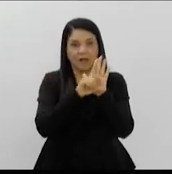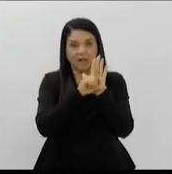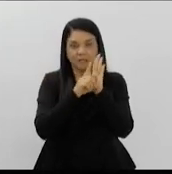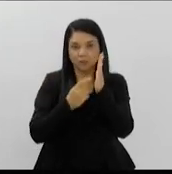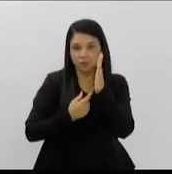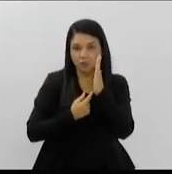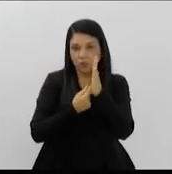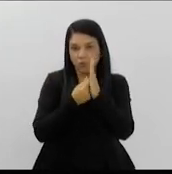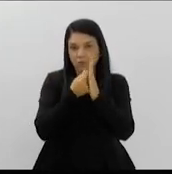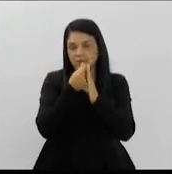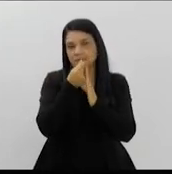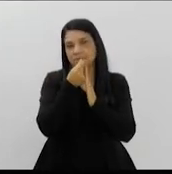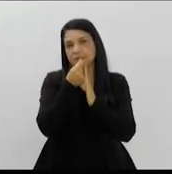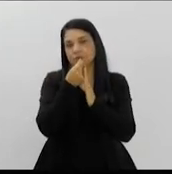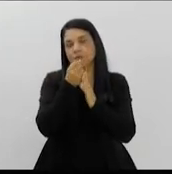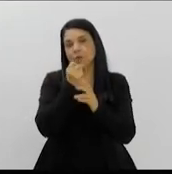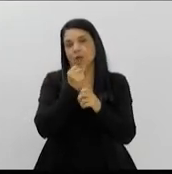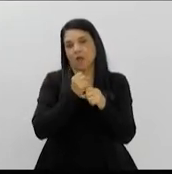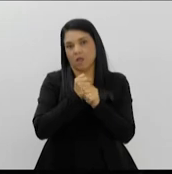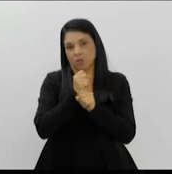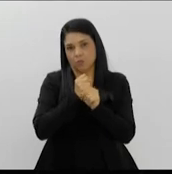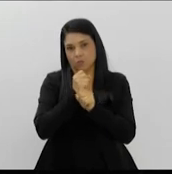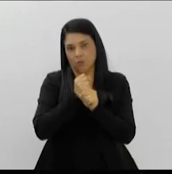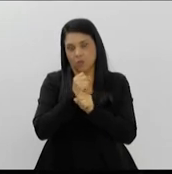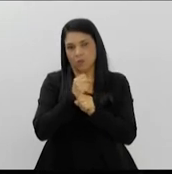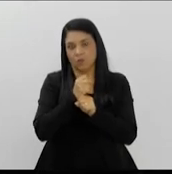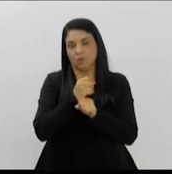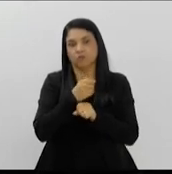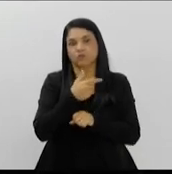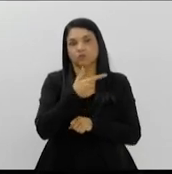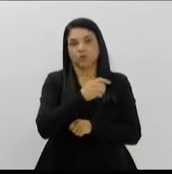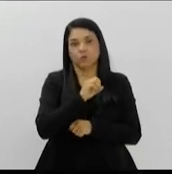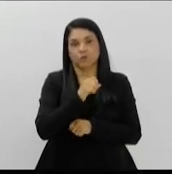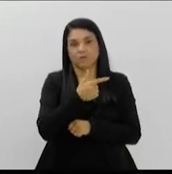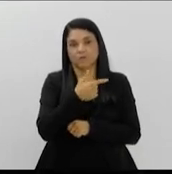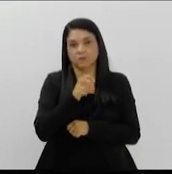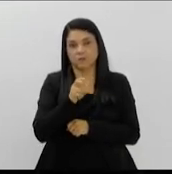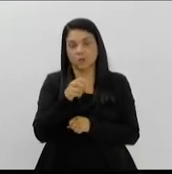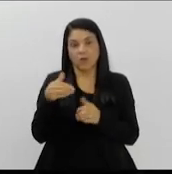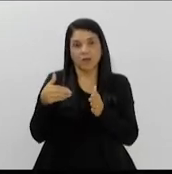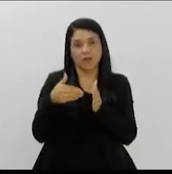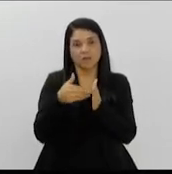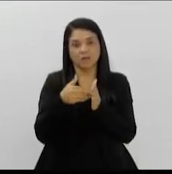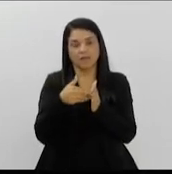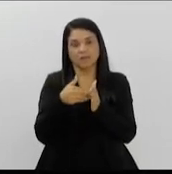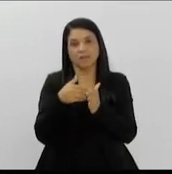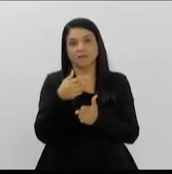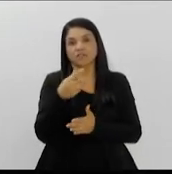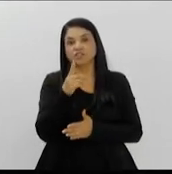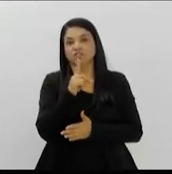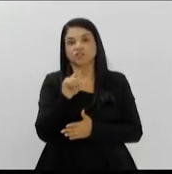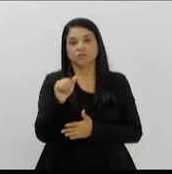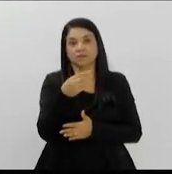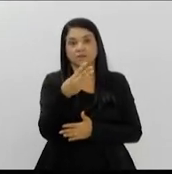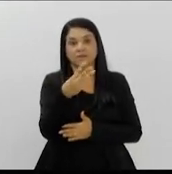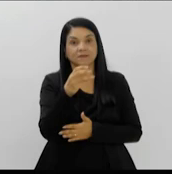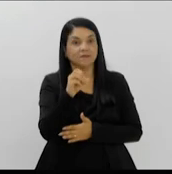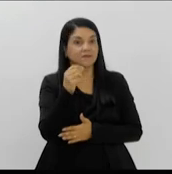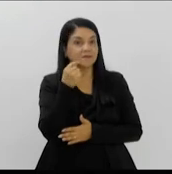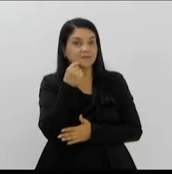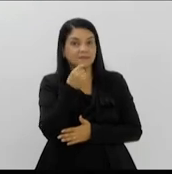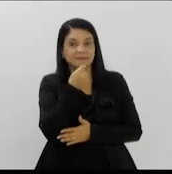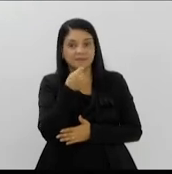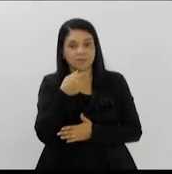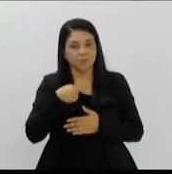a LOA, de 2025, até 30 de setembro deste mês. Hoje é dia